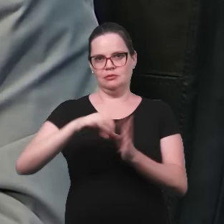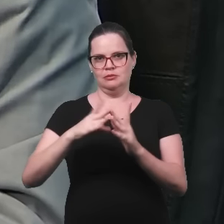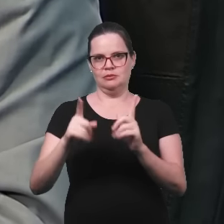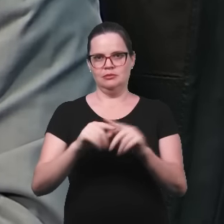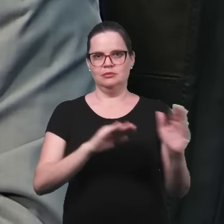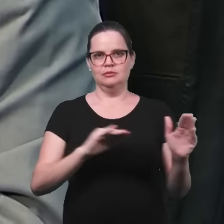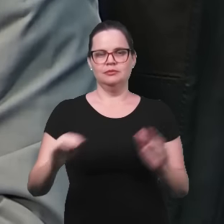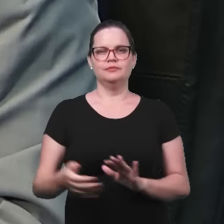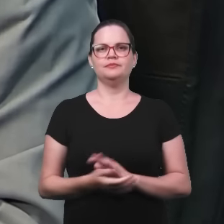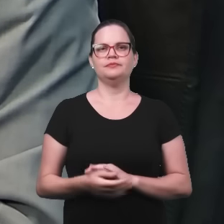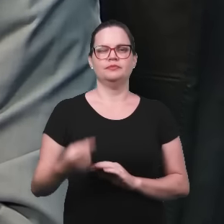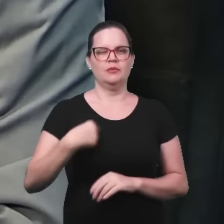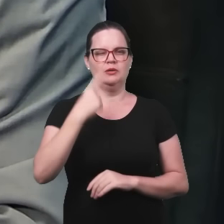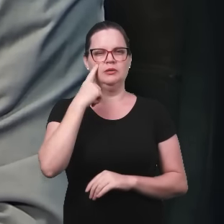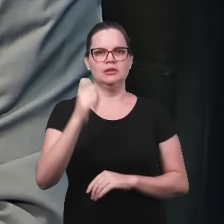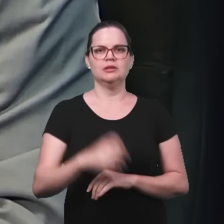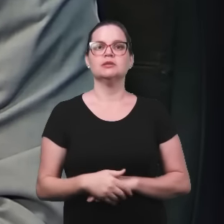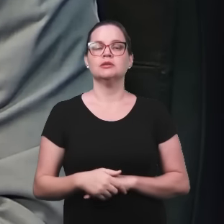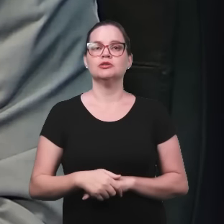Elias falou assim, que queres?